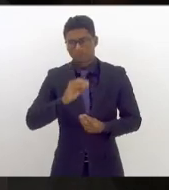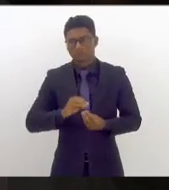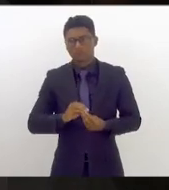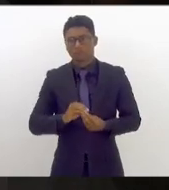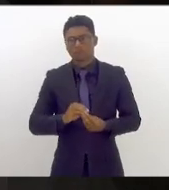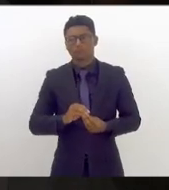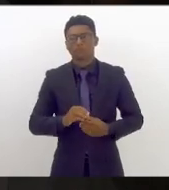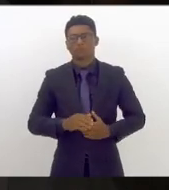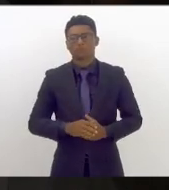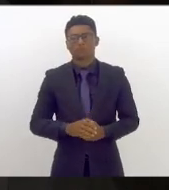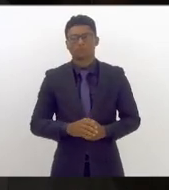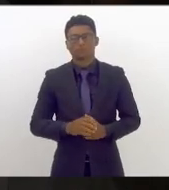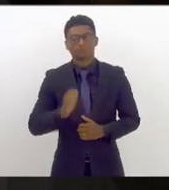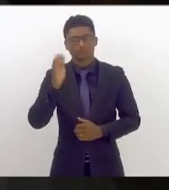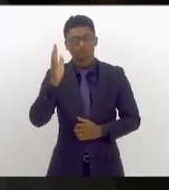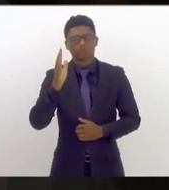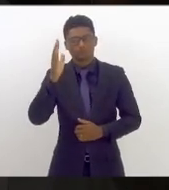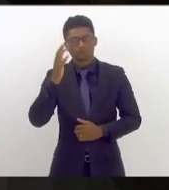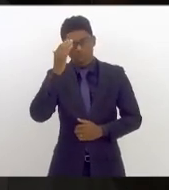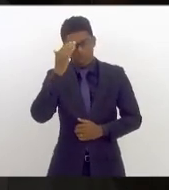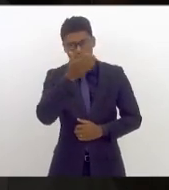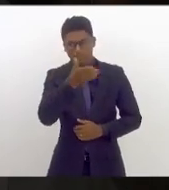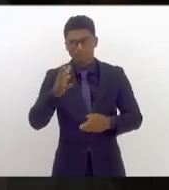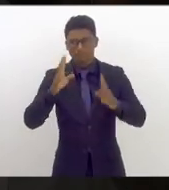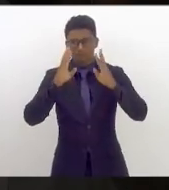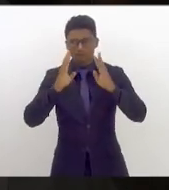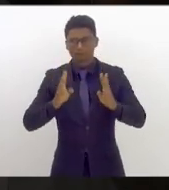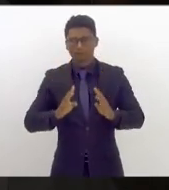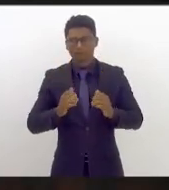minha fala, agradecendo a atenção.